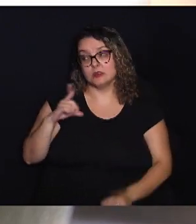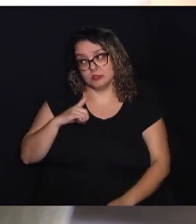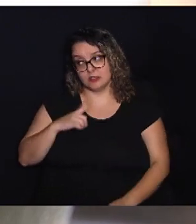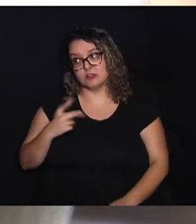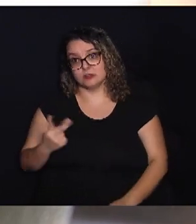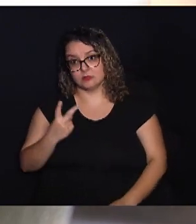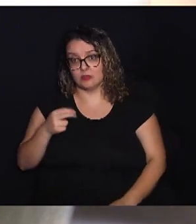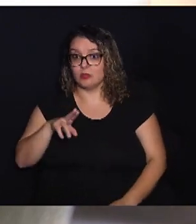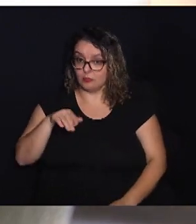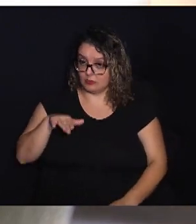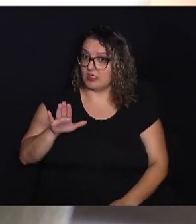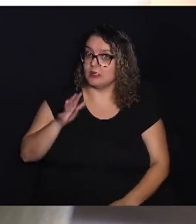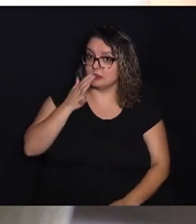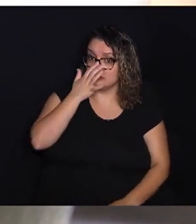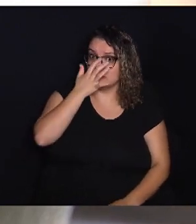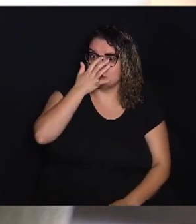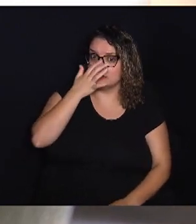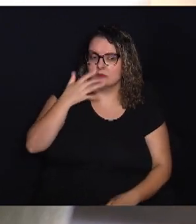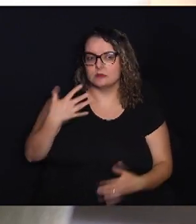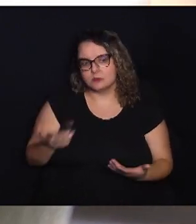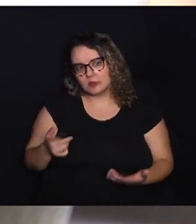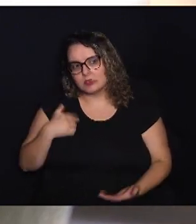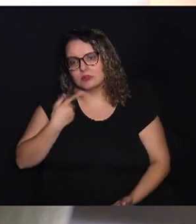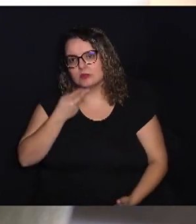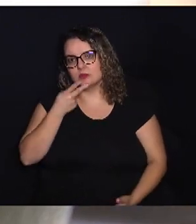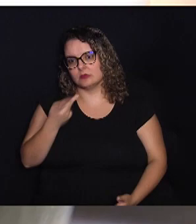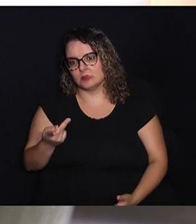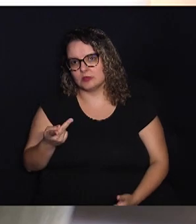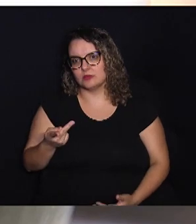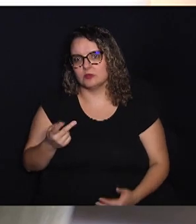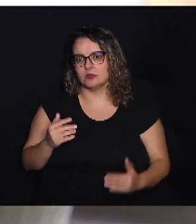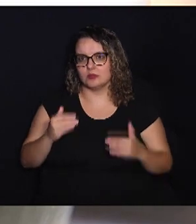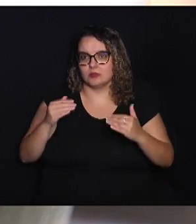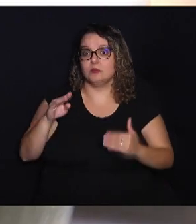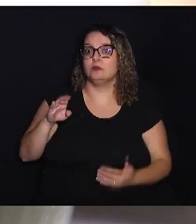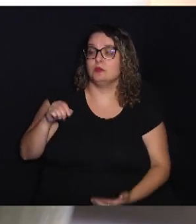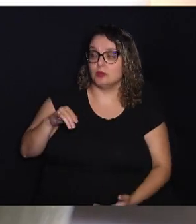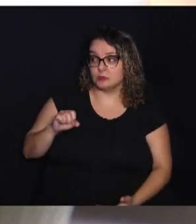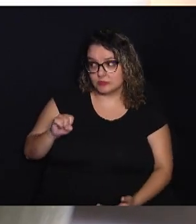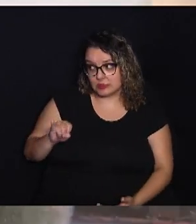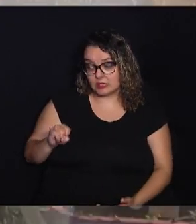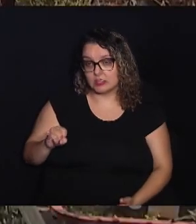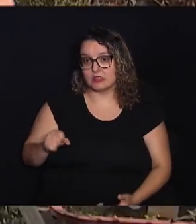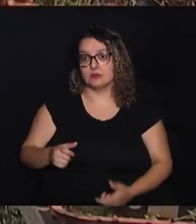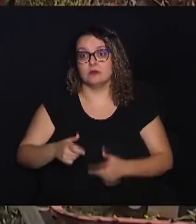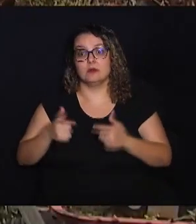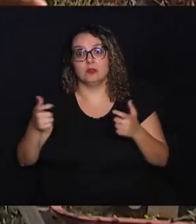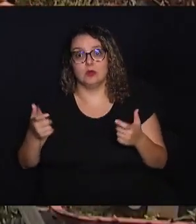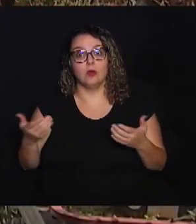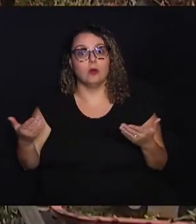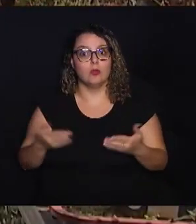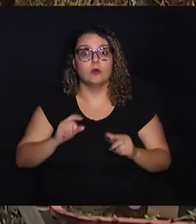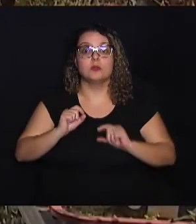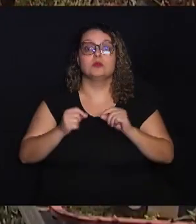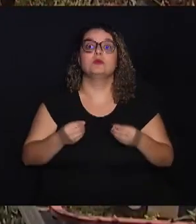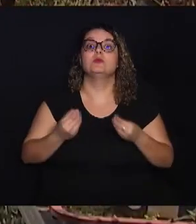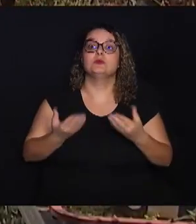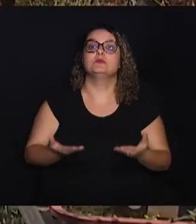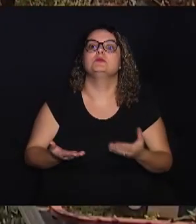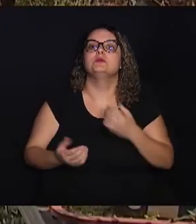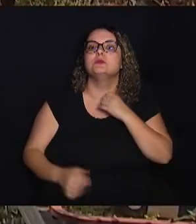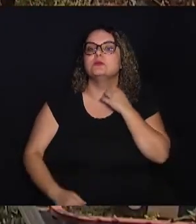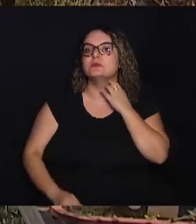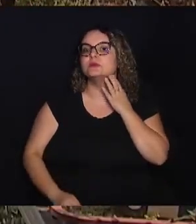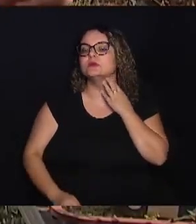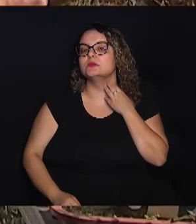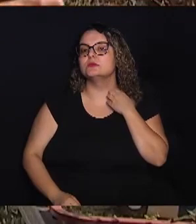ou até mais. Mas aí a gente está falando de um nível de bonsai avançado, né? Hoje, o que eu ofereço? Eu costumo dizer para as